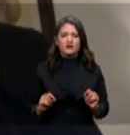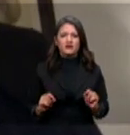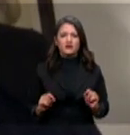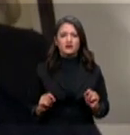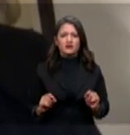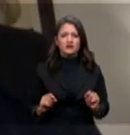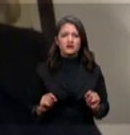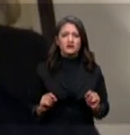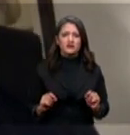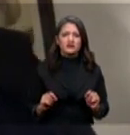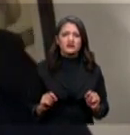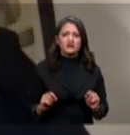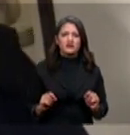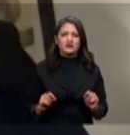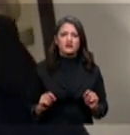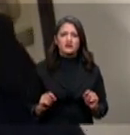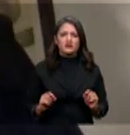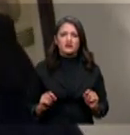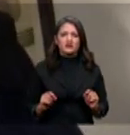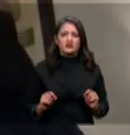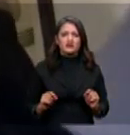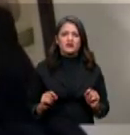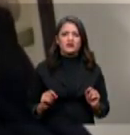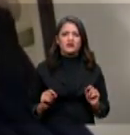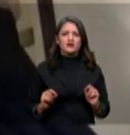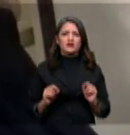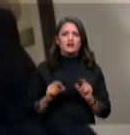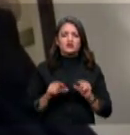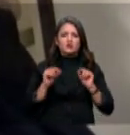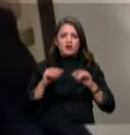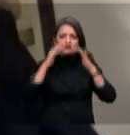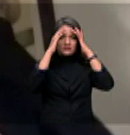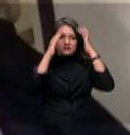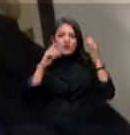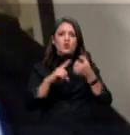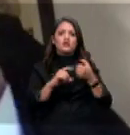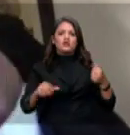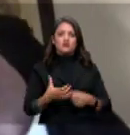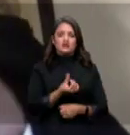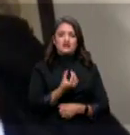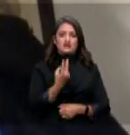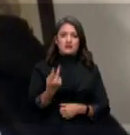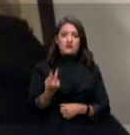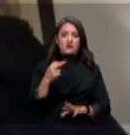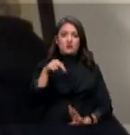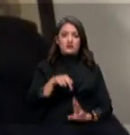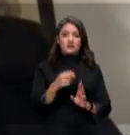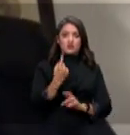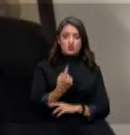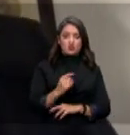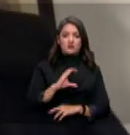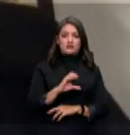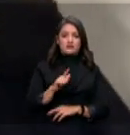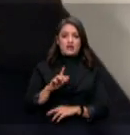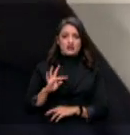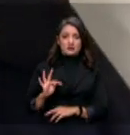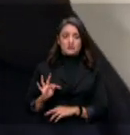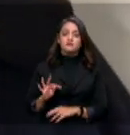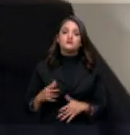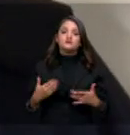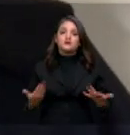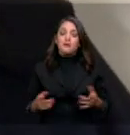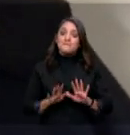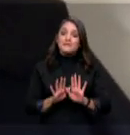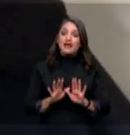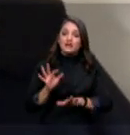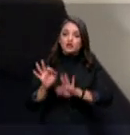nesse ponto específico, a partir do artigo 62, inciso 1 da CLT. No entanto, a justiça